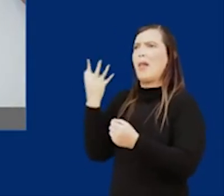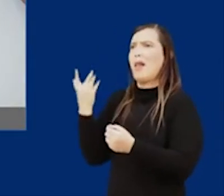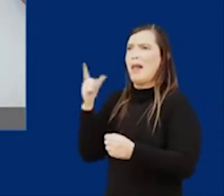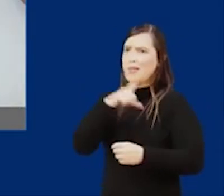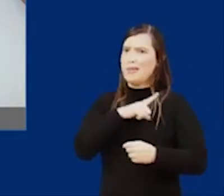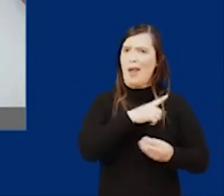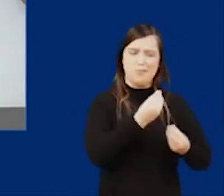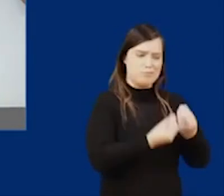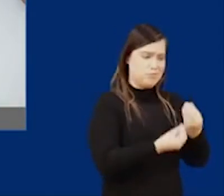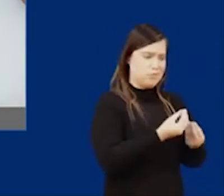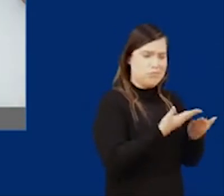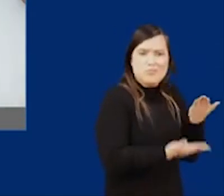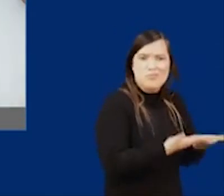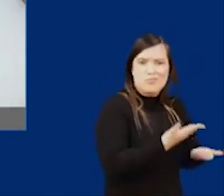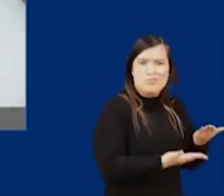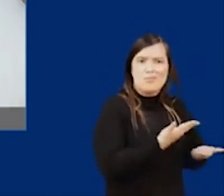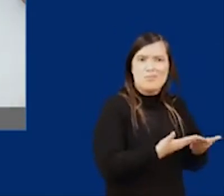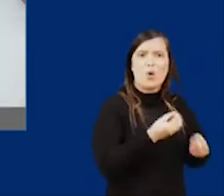né.